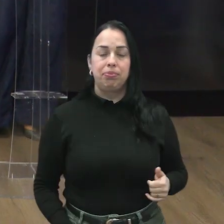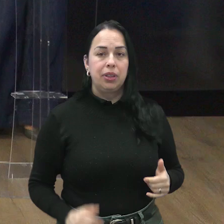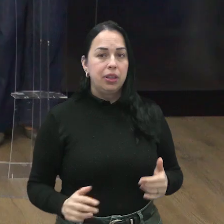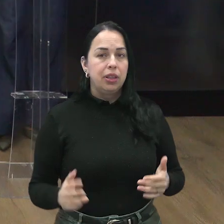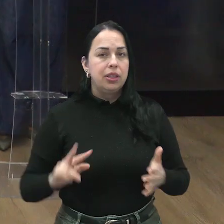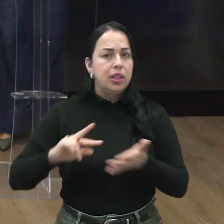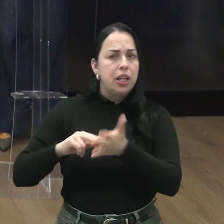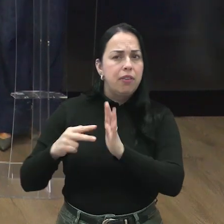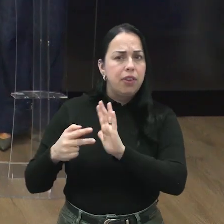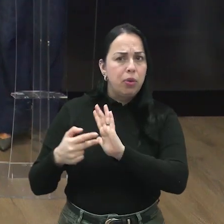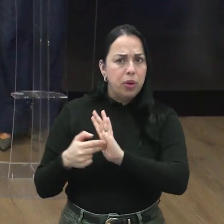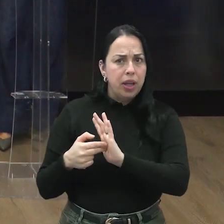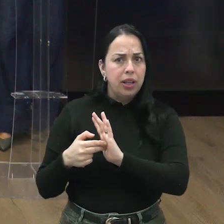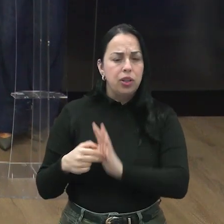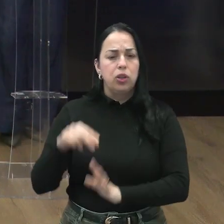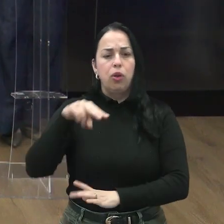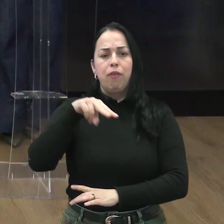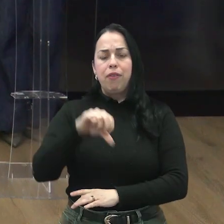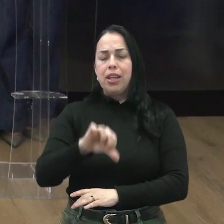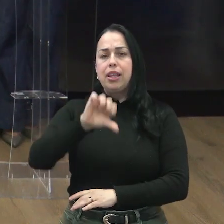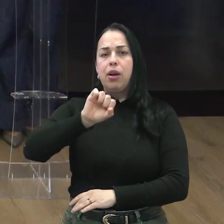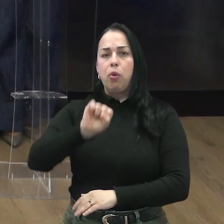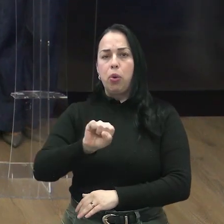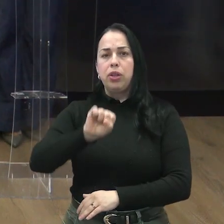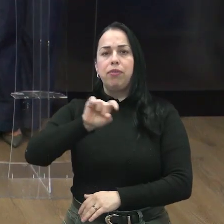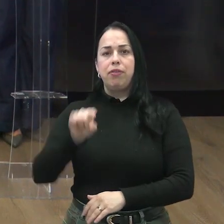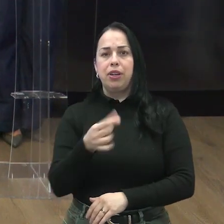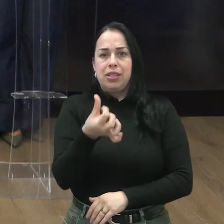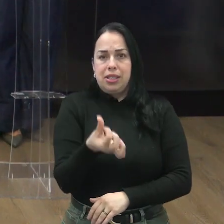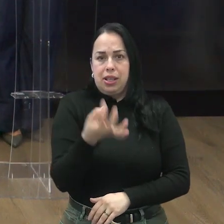27ª posição. Significa dizer que